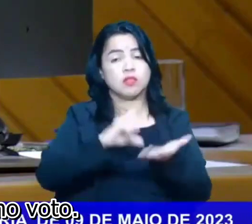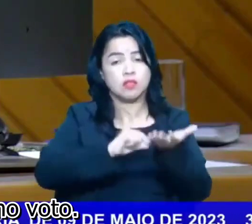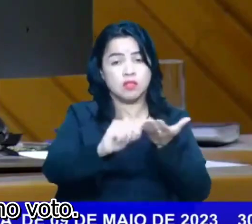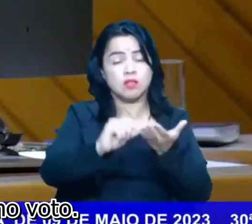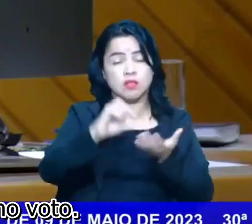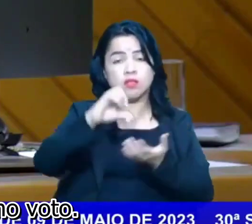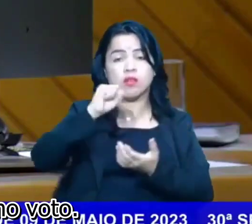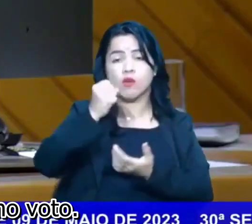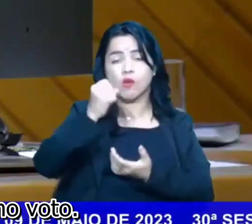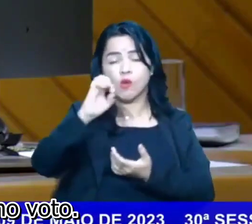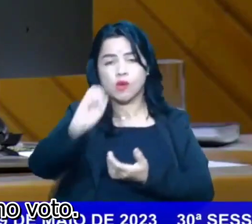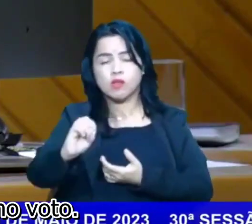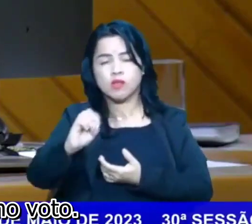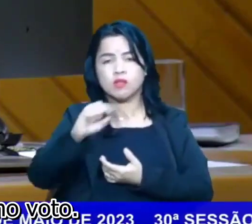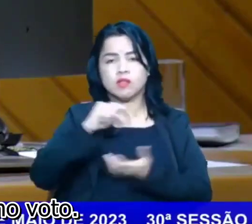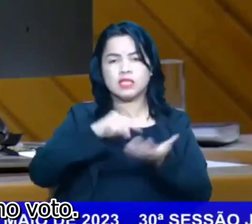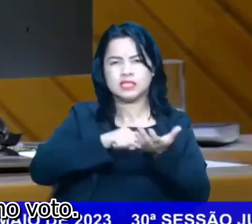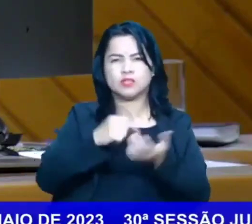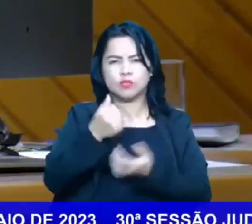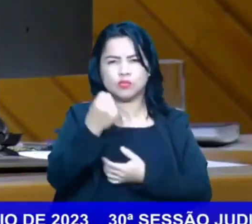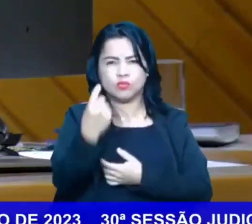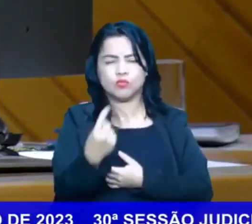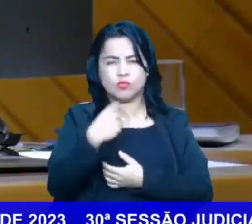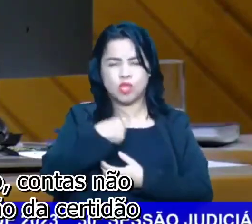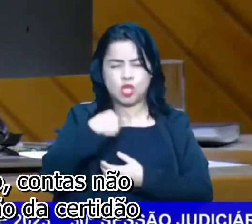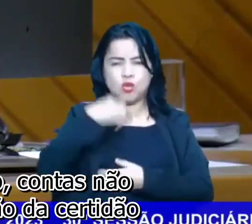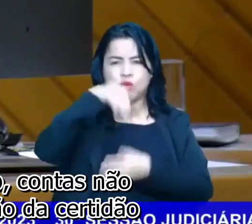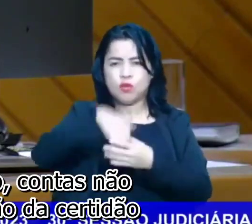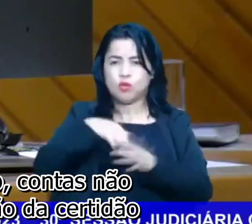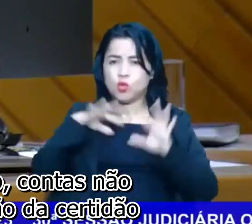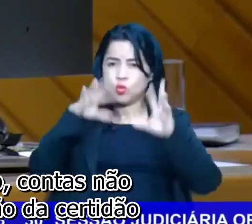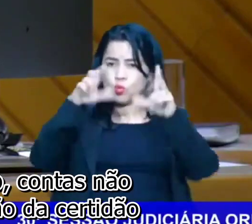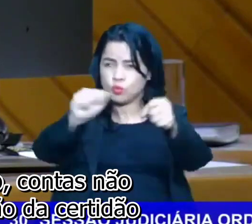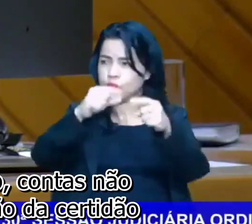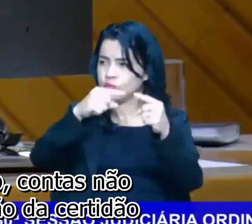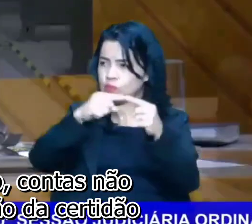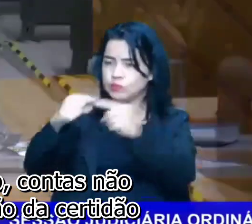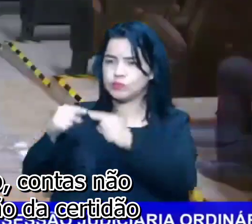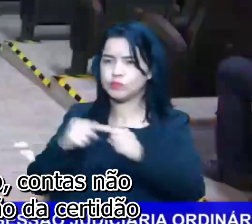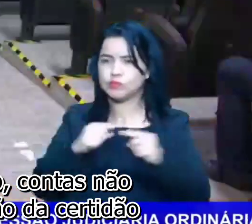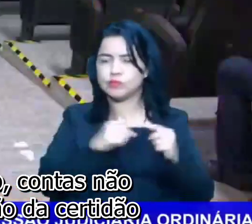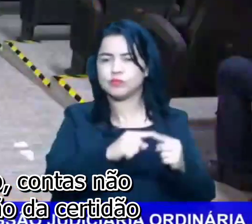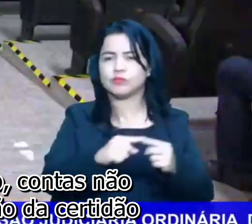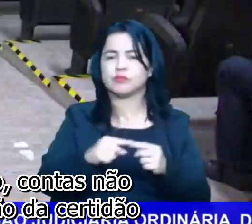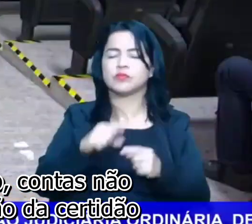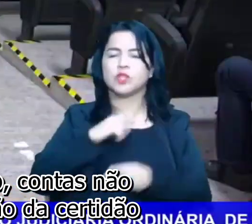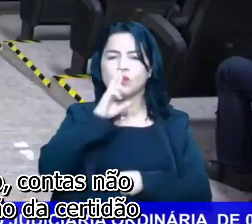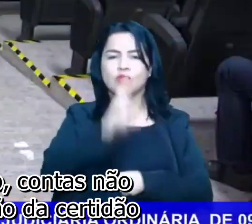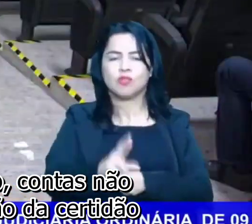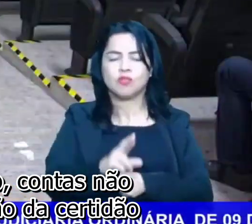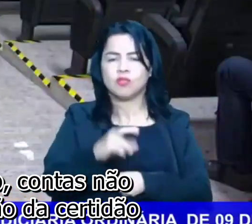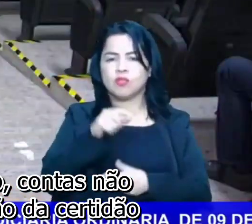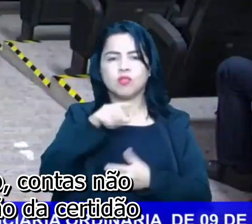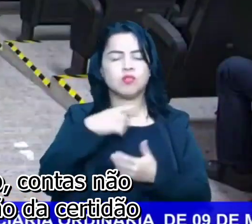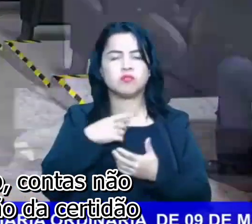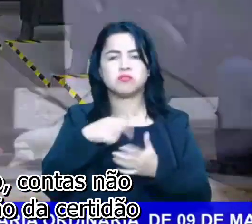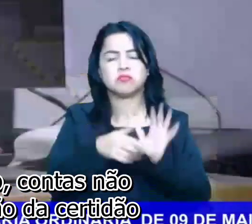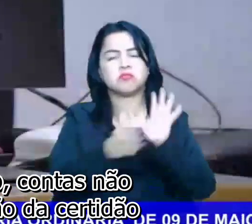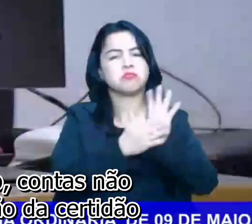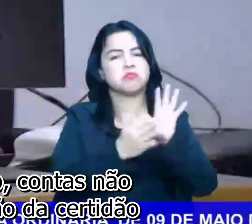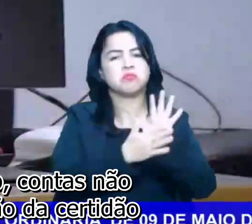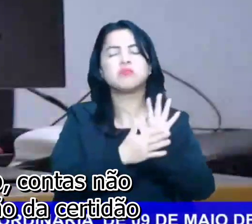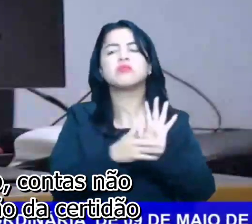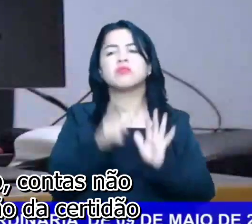80, inciso 1, da norma de regência, como voto. Todo mundo concorda? Então, anuncio o resultado, contas não prestadas